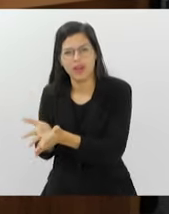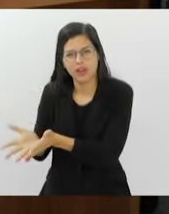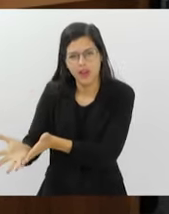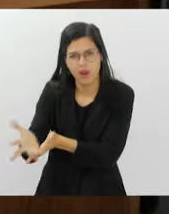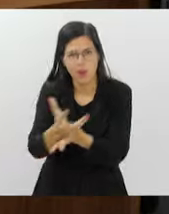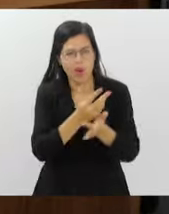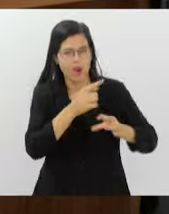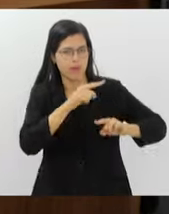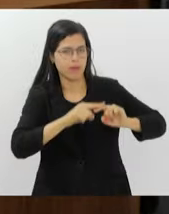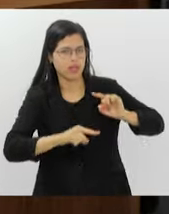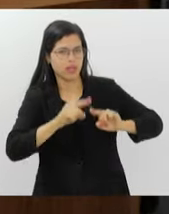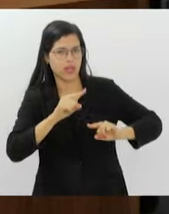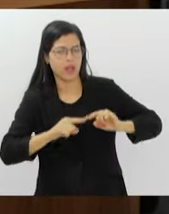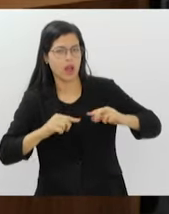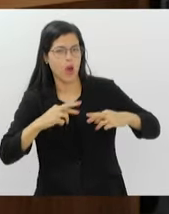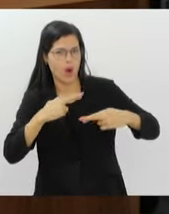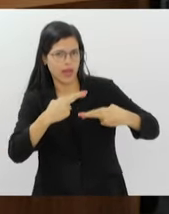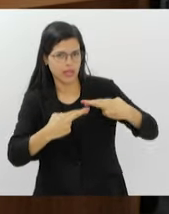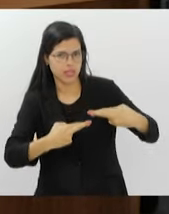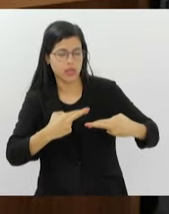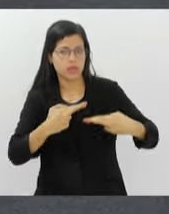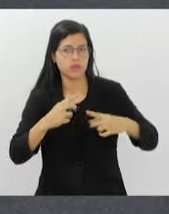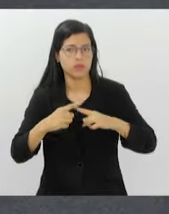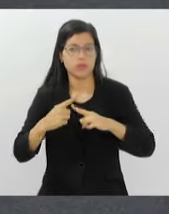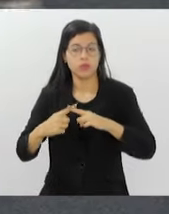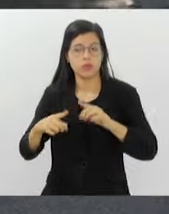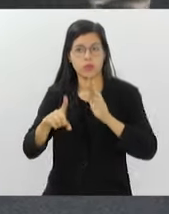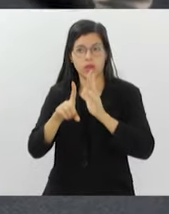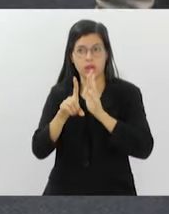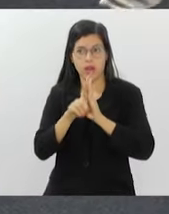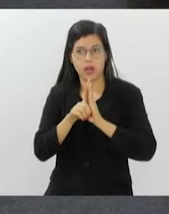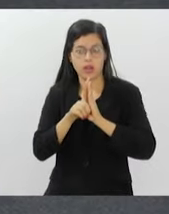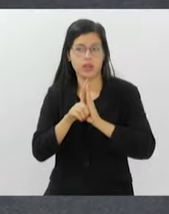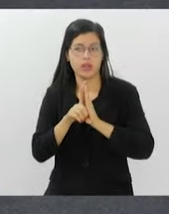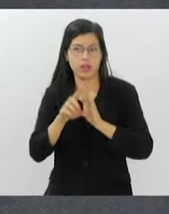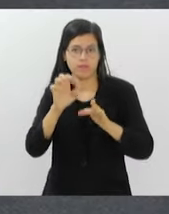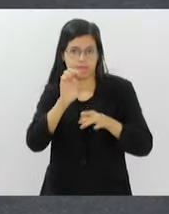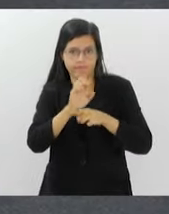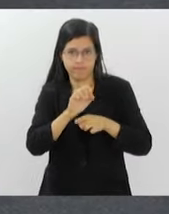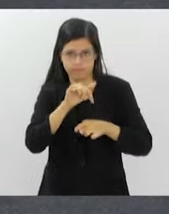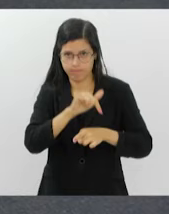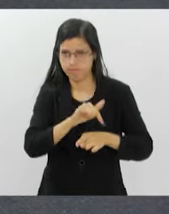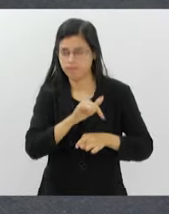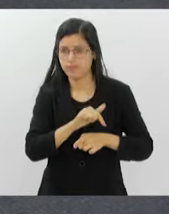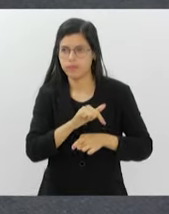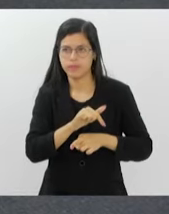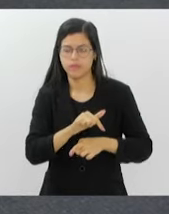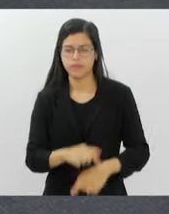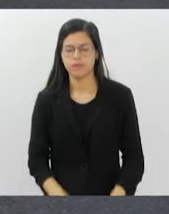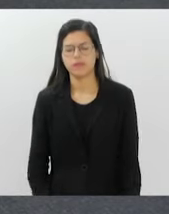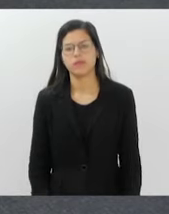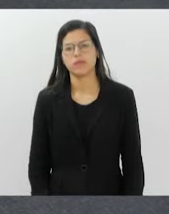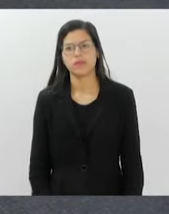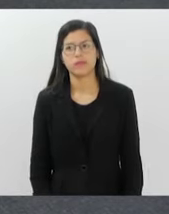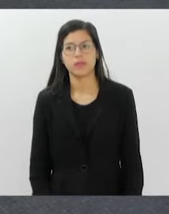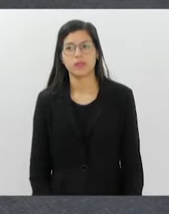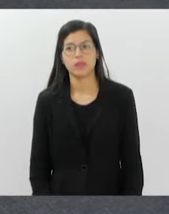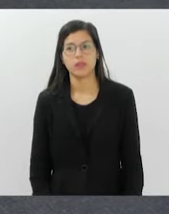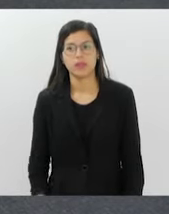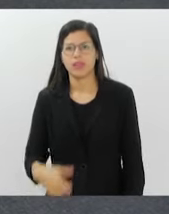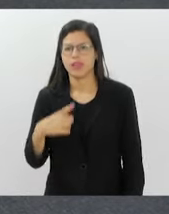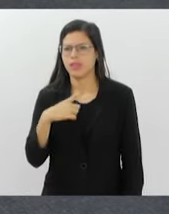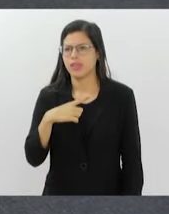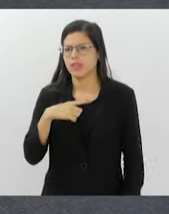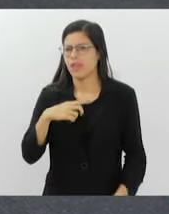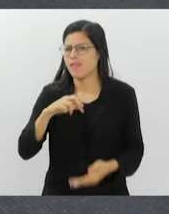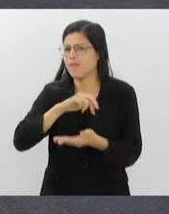recicláveis porque a lei estadual que tá aqui ela rola deputada tiju dezenas e